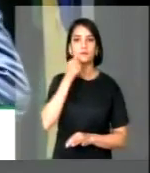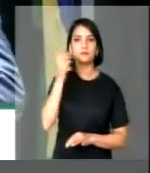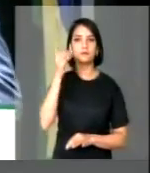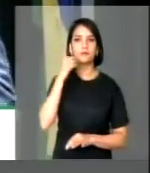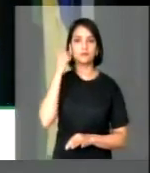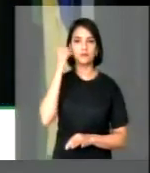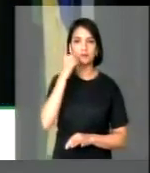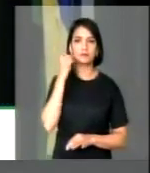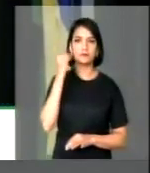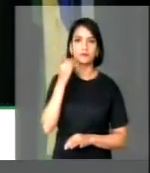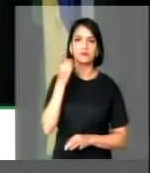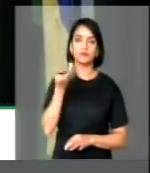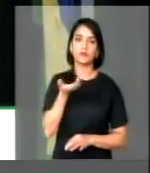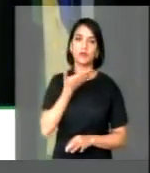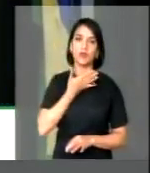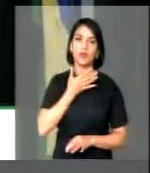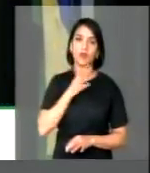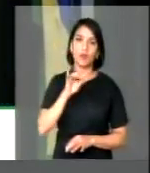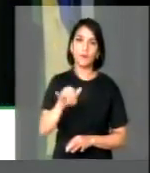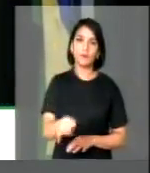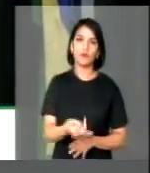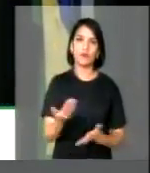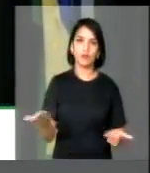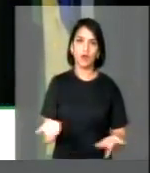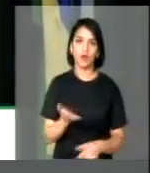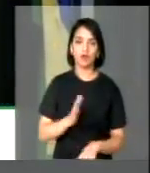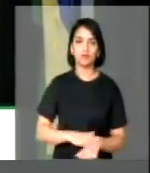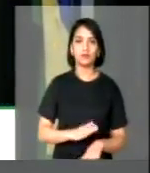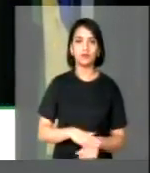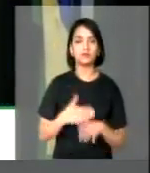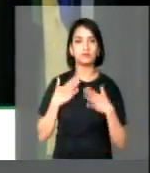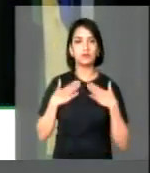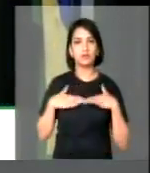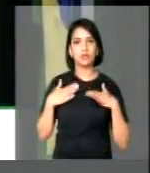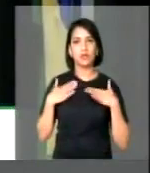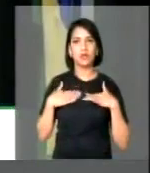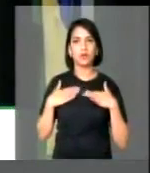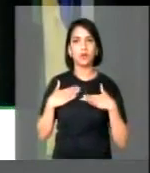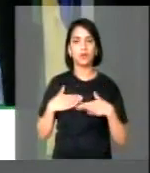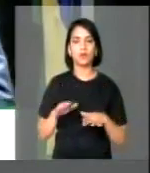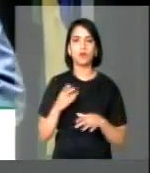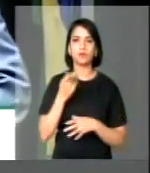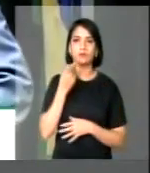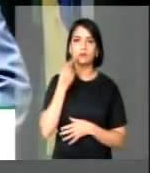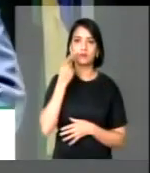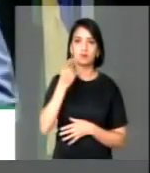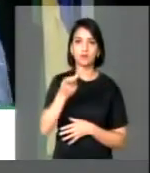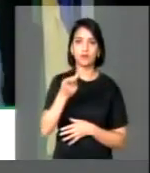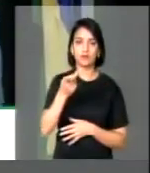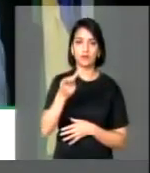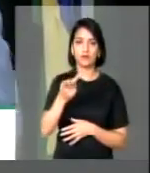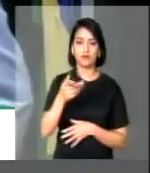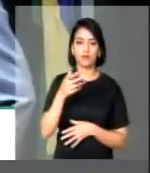quero aproveitar a tranquilidade do momento para trazer a esta casa e à